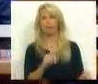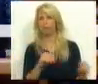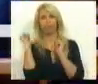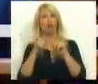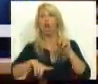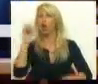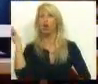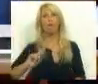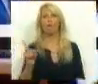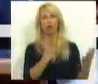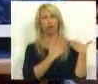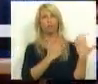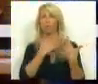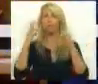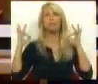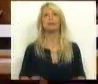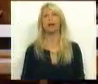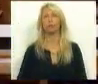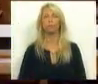Aplausos